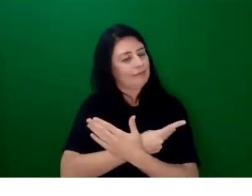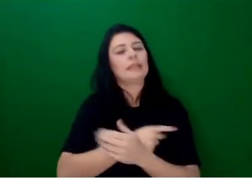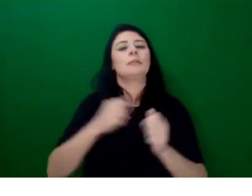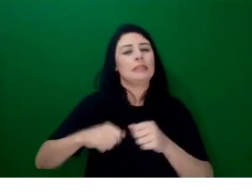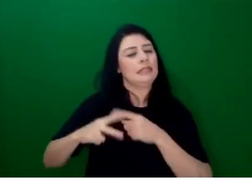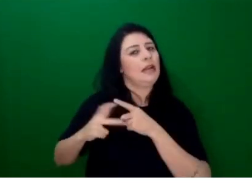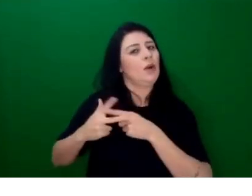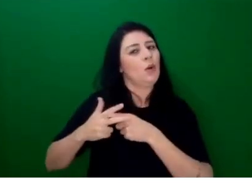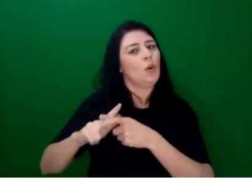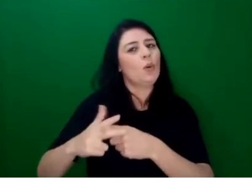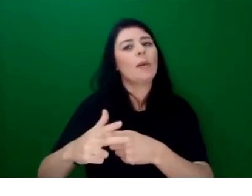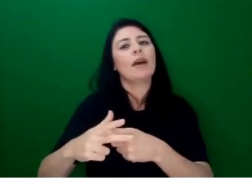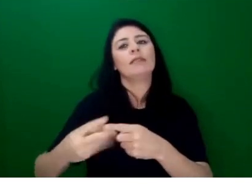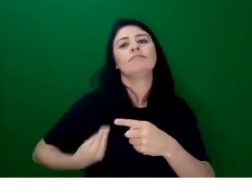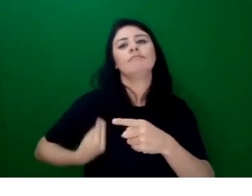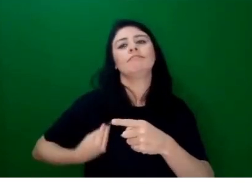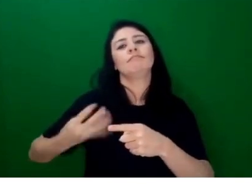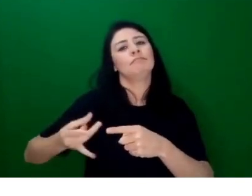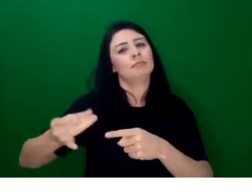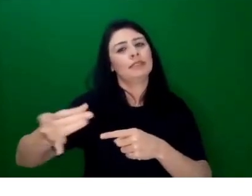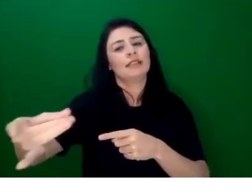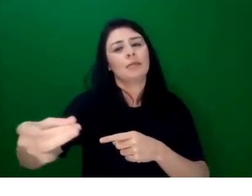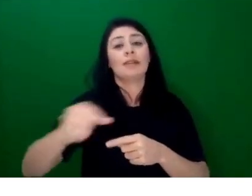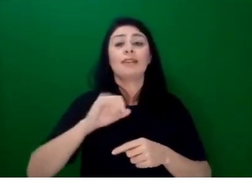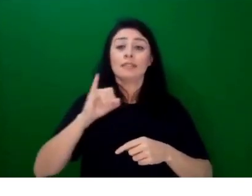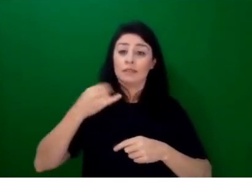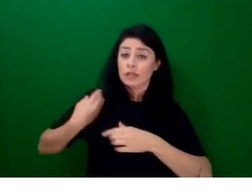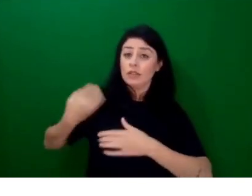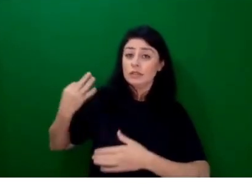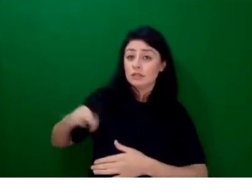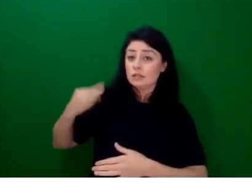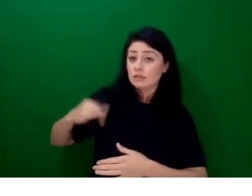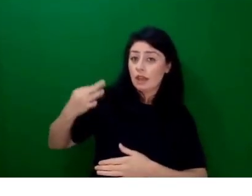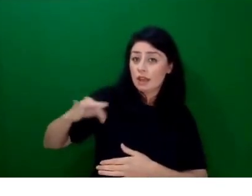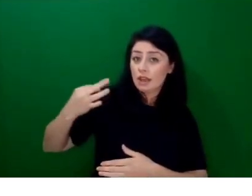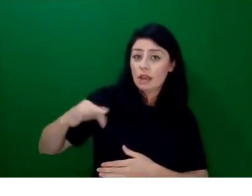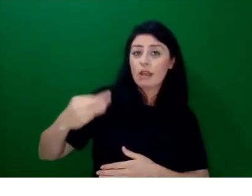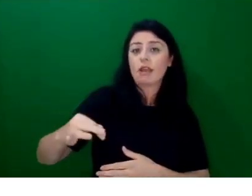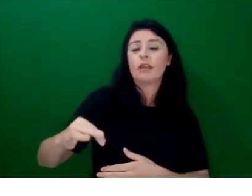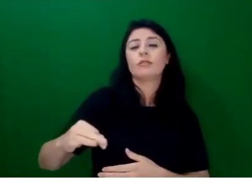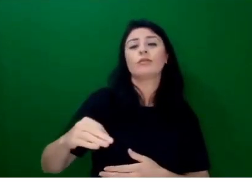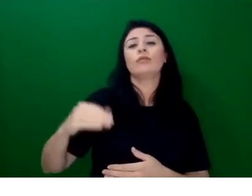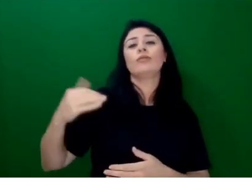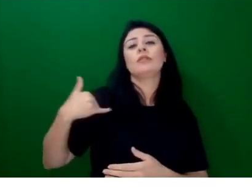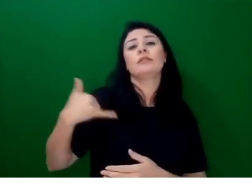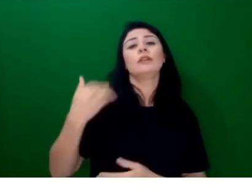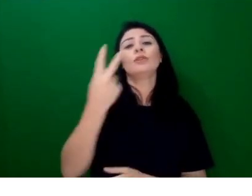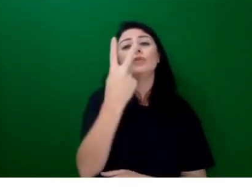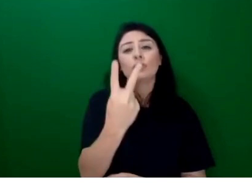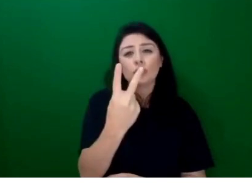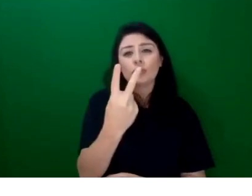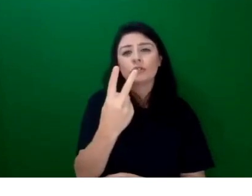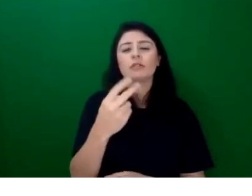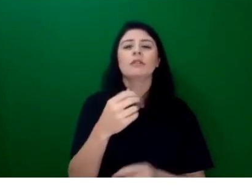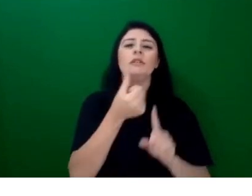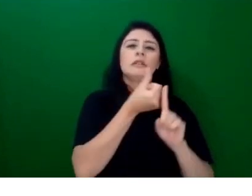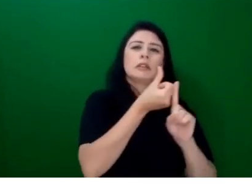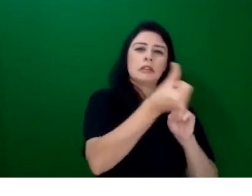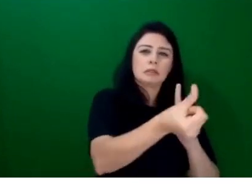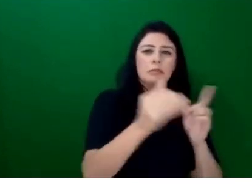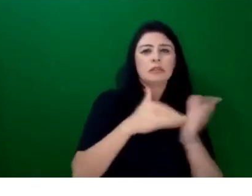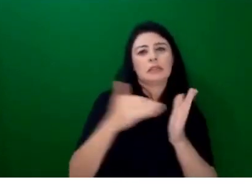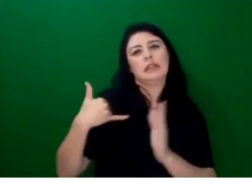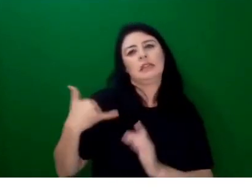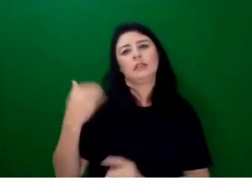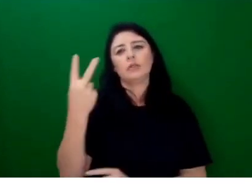errado lá no início, às vezes lá na introdução alimentar. Então, se a gente faz tudo certinho, dos 6 aos 24 meses, dos 6 meses aos 2